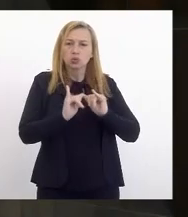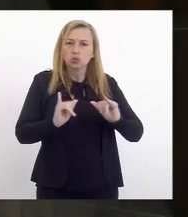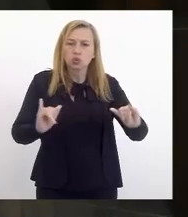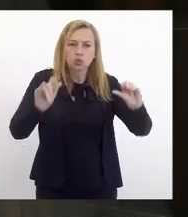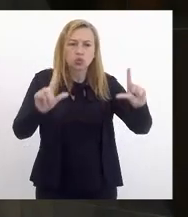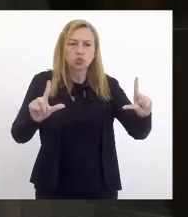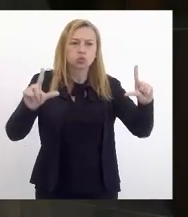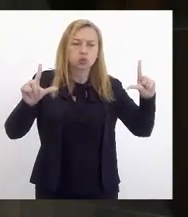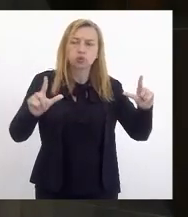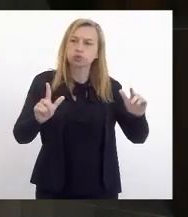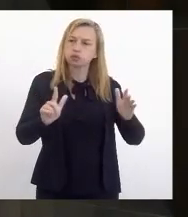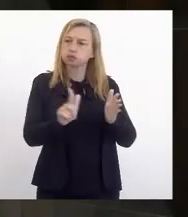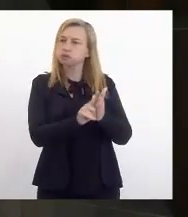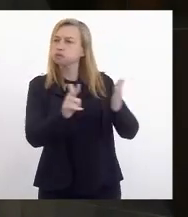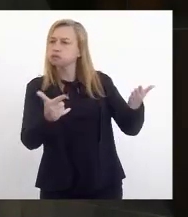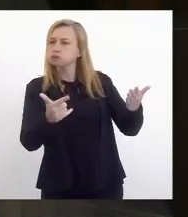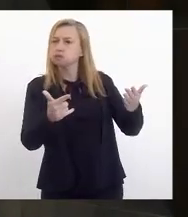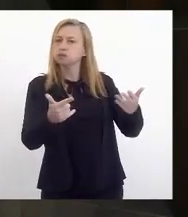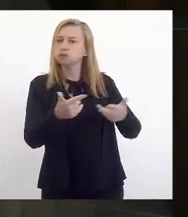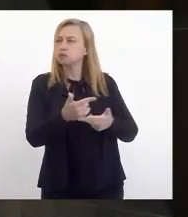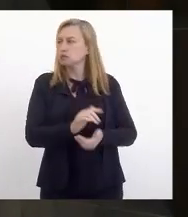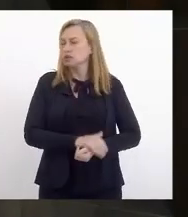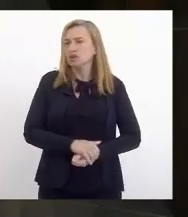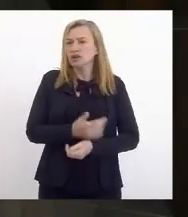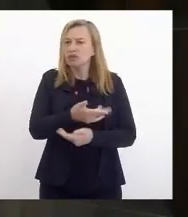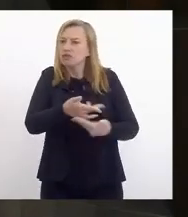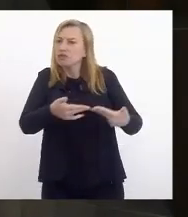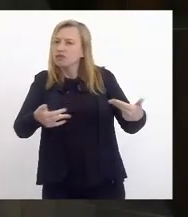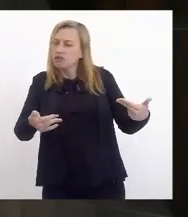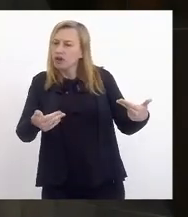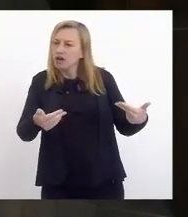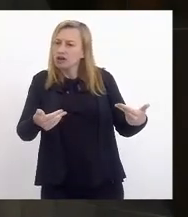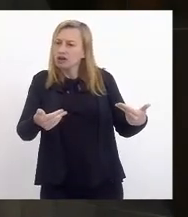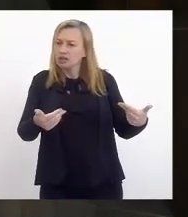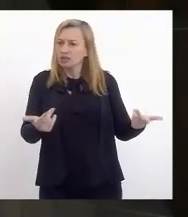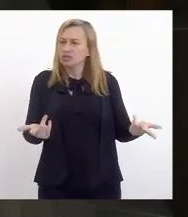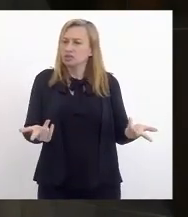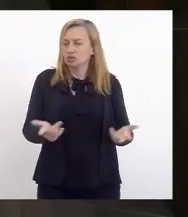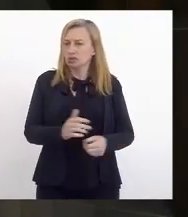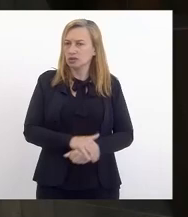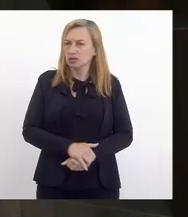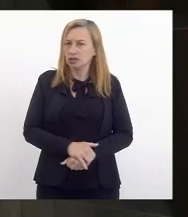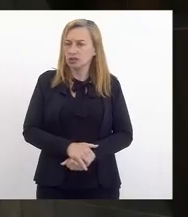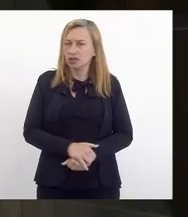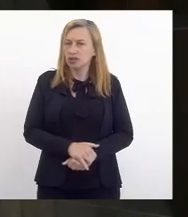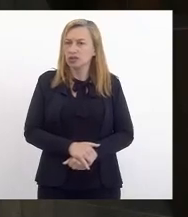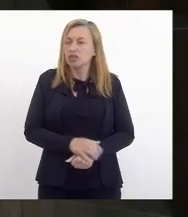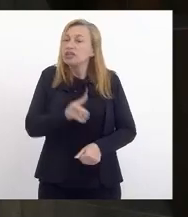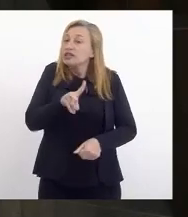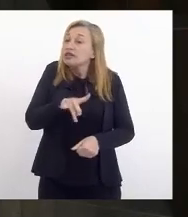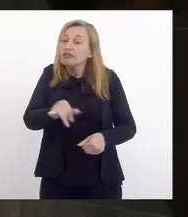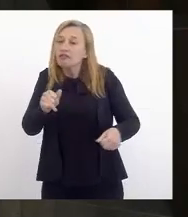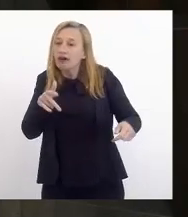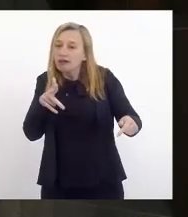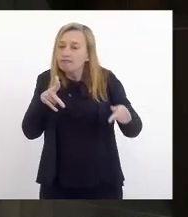anunciar um horror dessa dimensão, que vai impactar